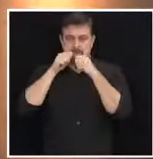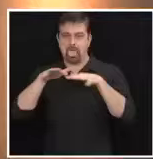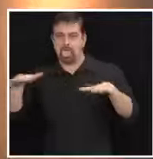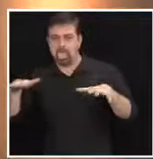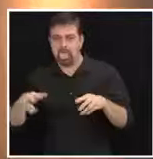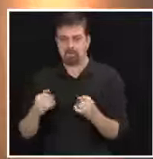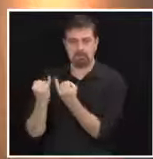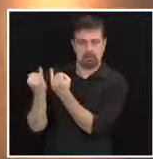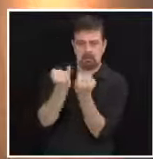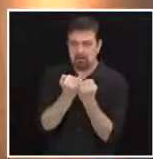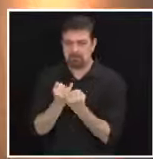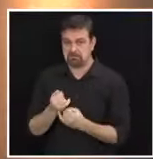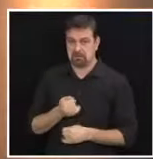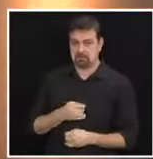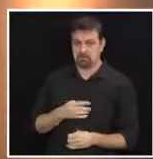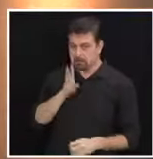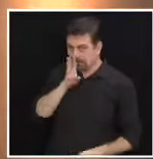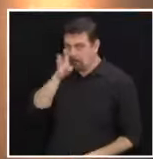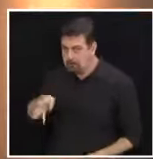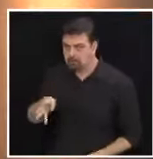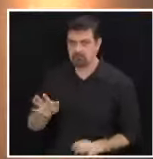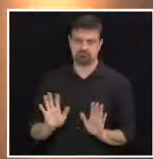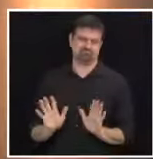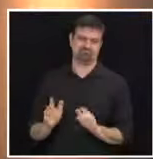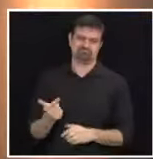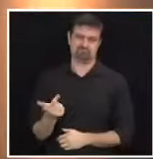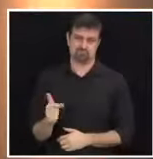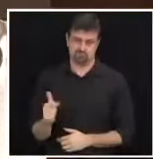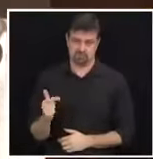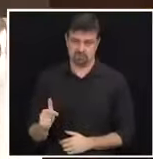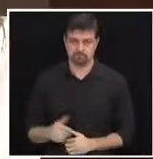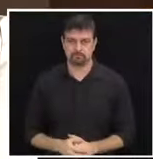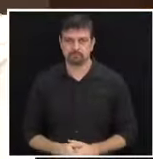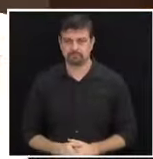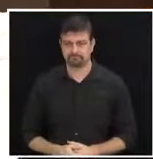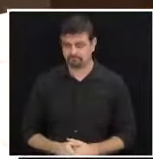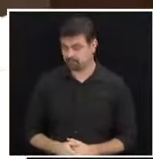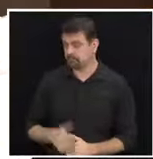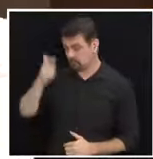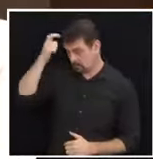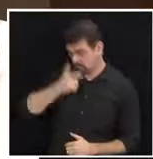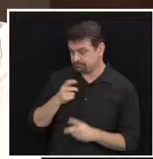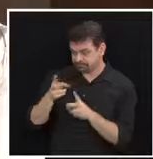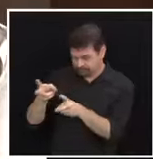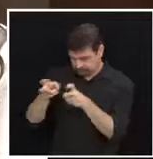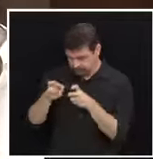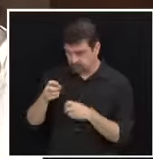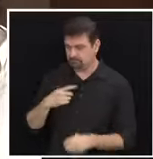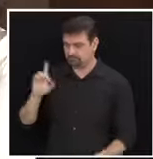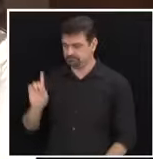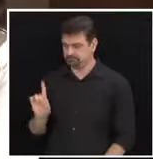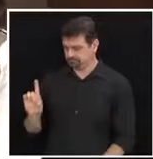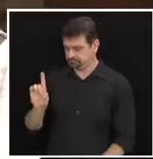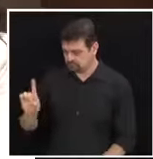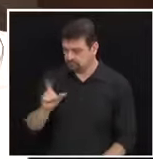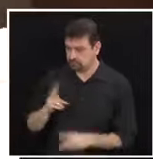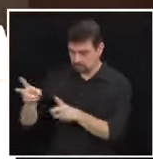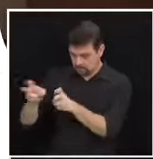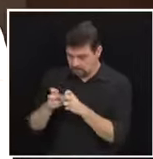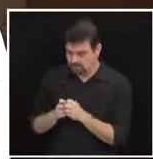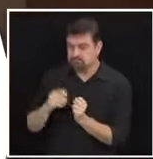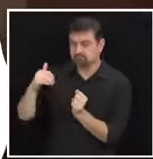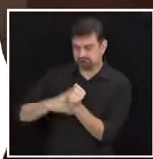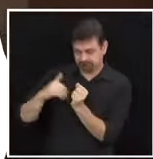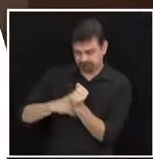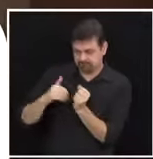pode ficar bem tranquilo quanto a isso. Eu né? pude Não tem essa exposição. Isso, eu pude perceber o dia que eu fui até lá e vi que é bem sigiloso mesmo,